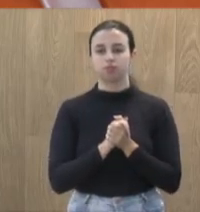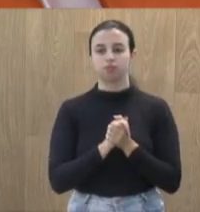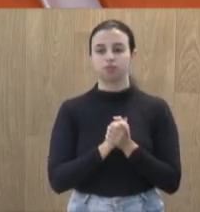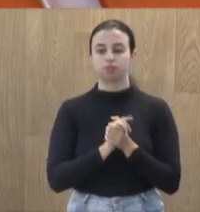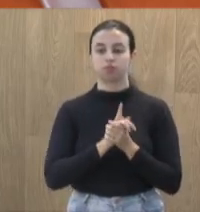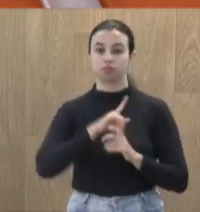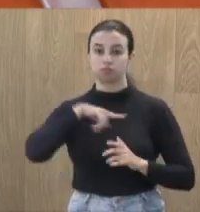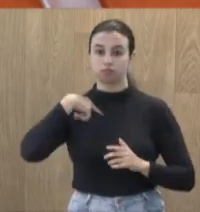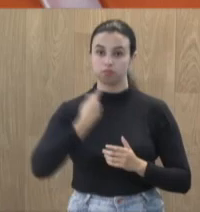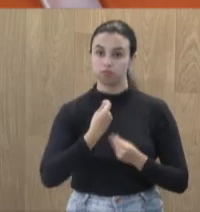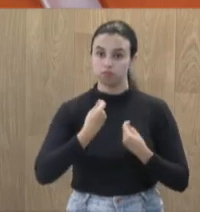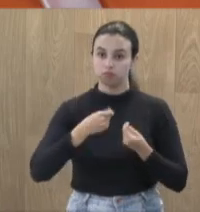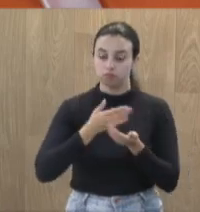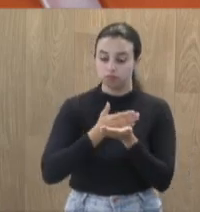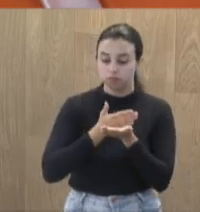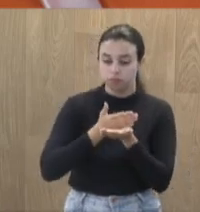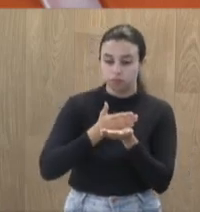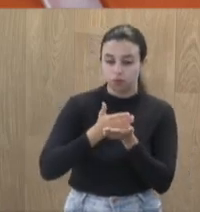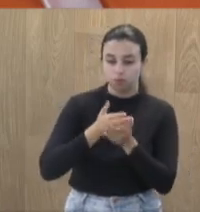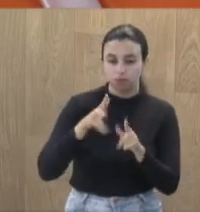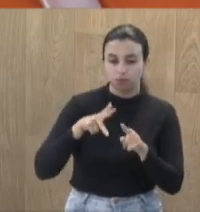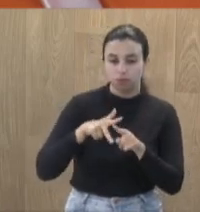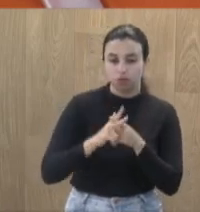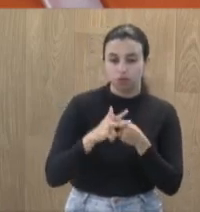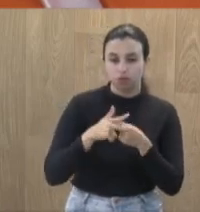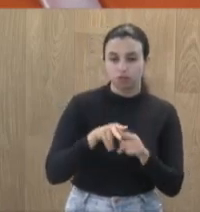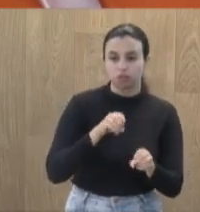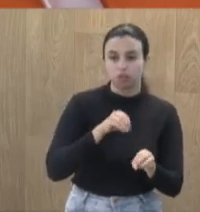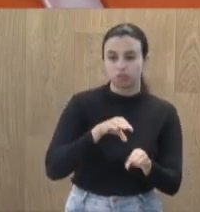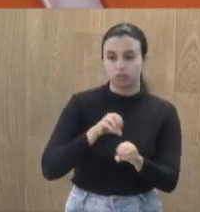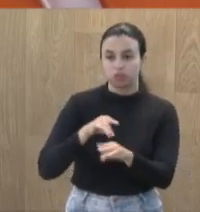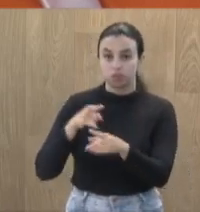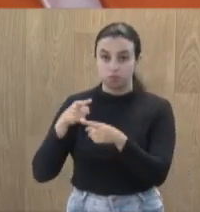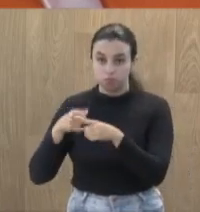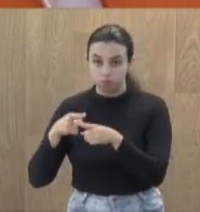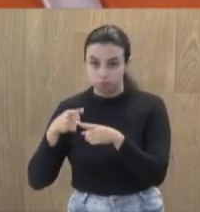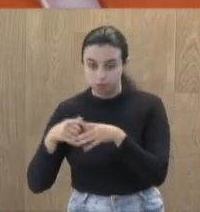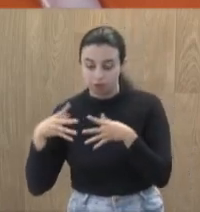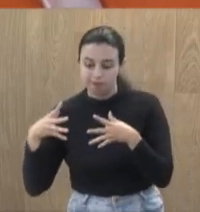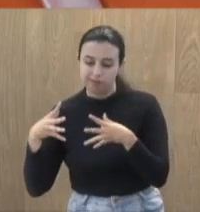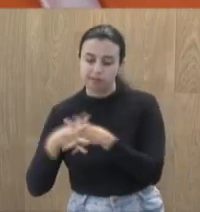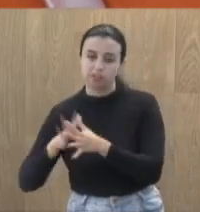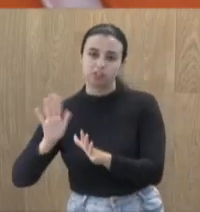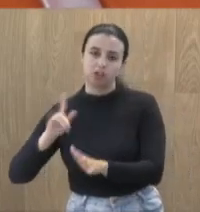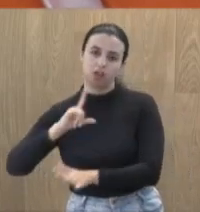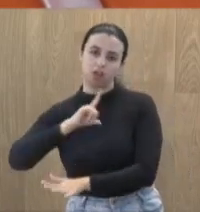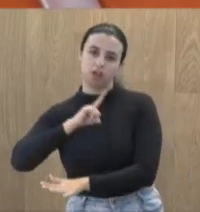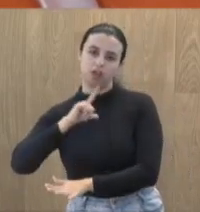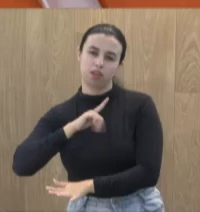Vamos começar pela educação, porque o caos já está instalado. Né?